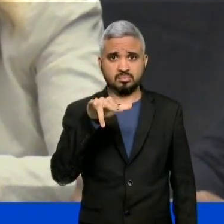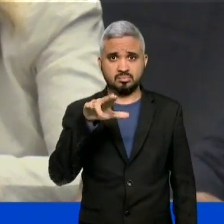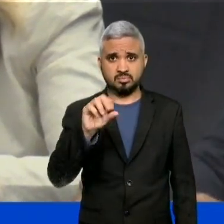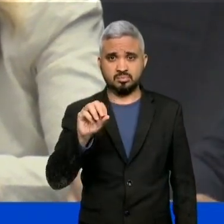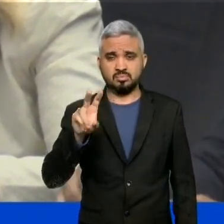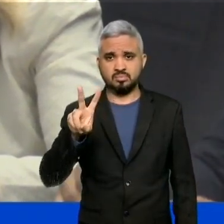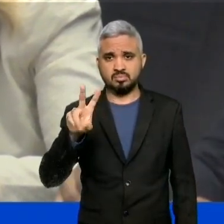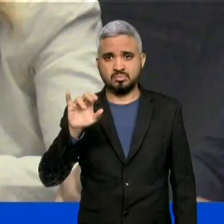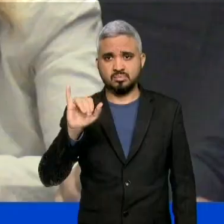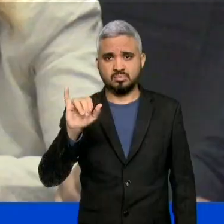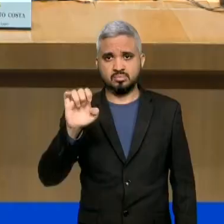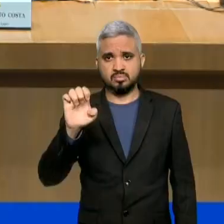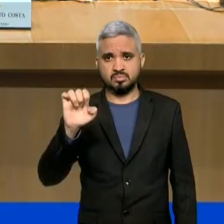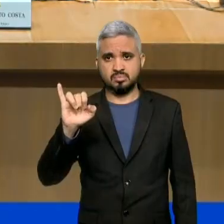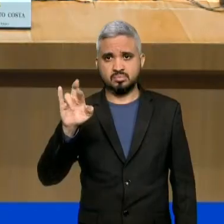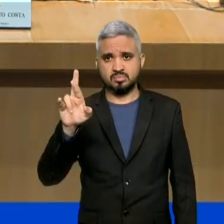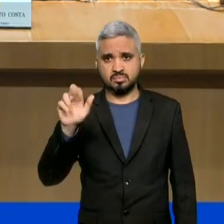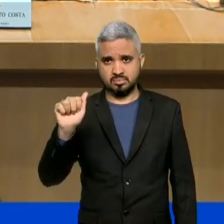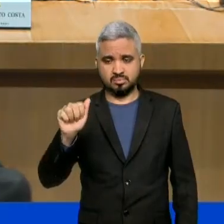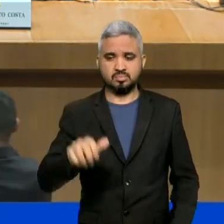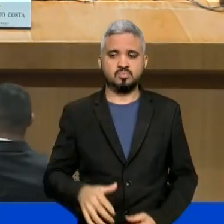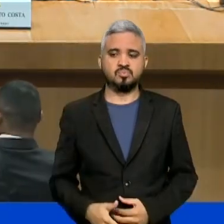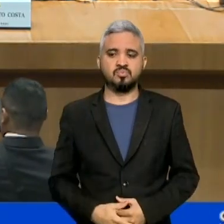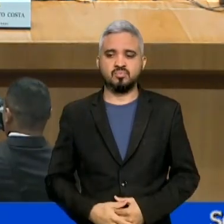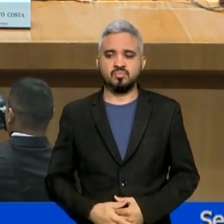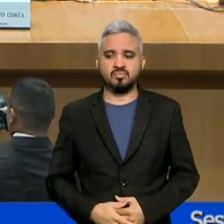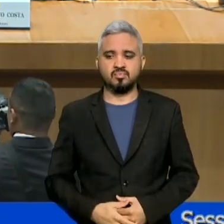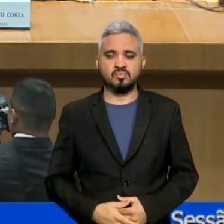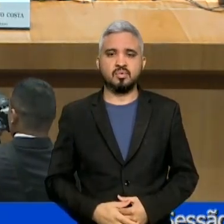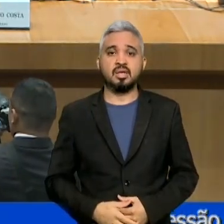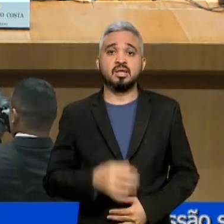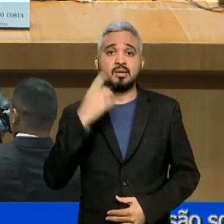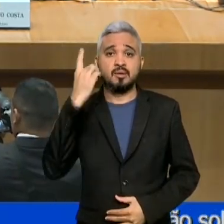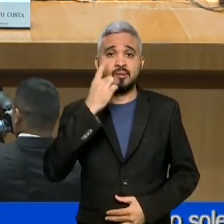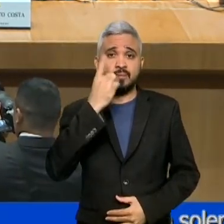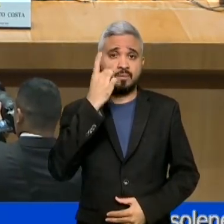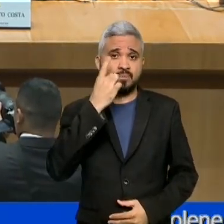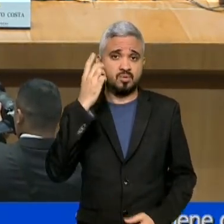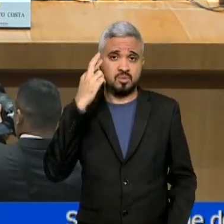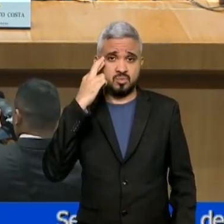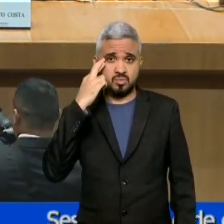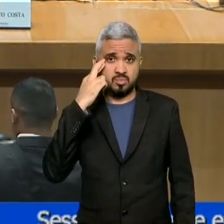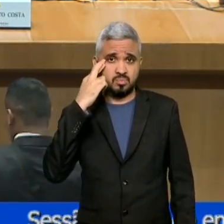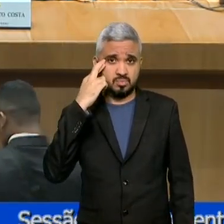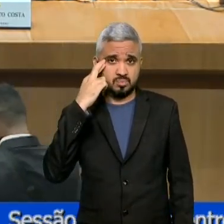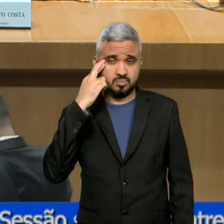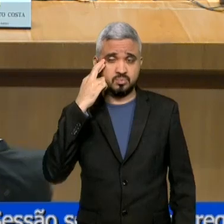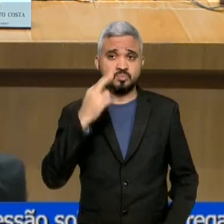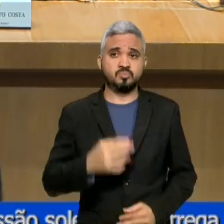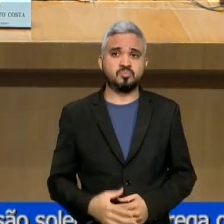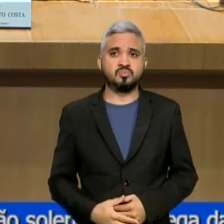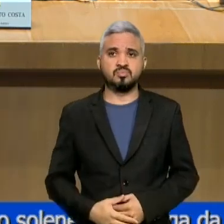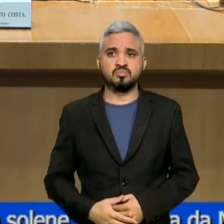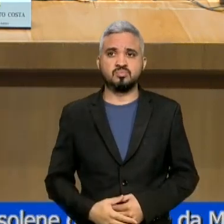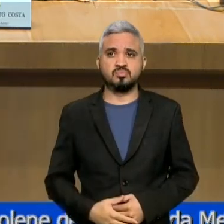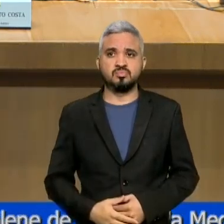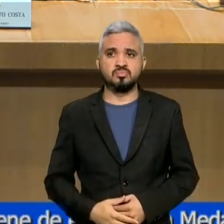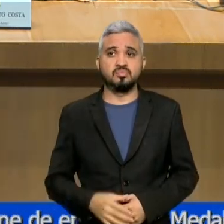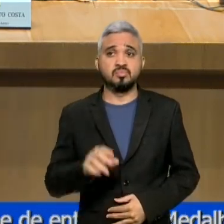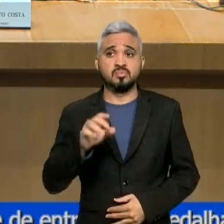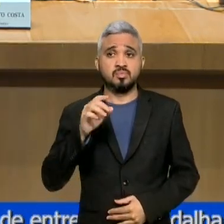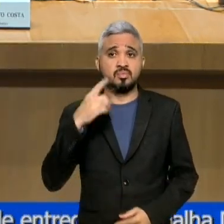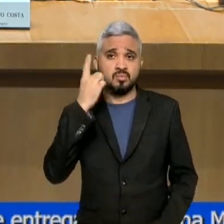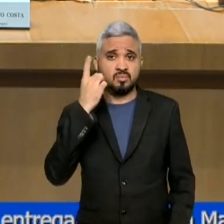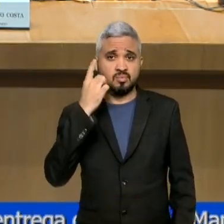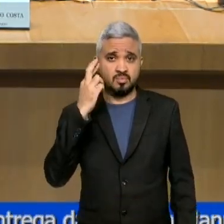por último esse registro, e antes, na fala do deputado Roberto Costa, que eu vou passar a fala ao deputado Roberto